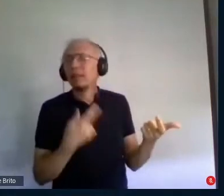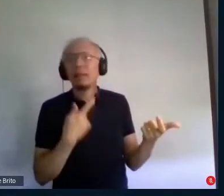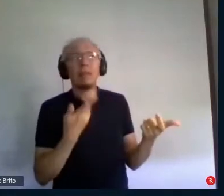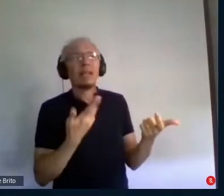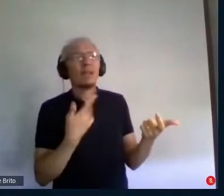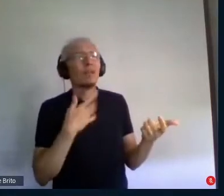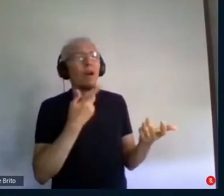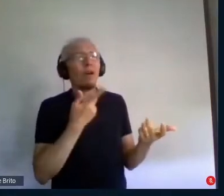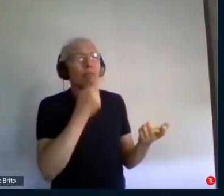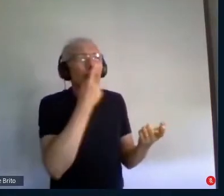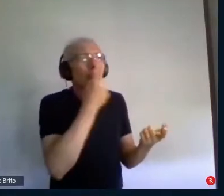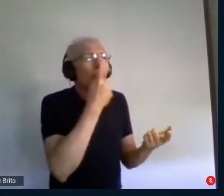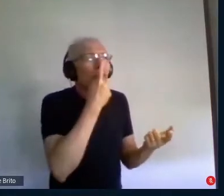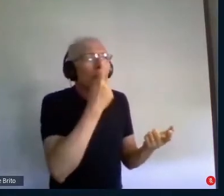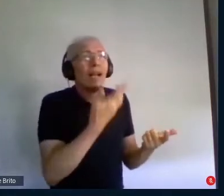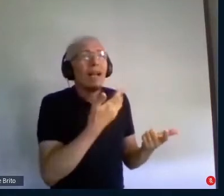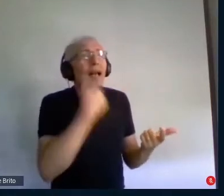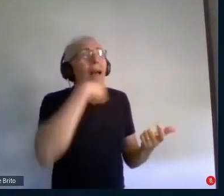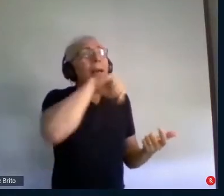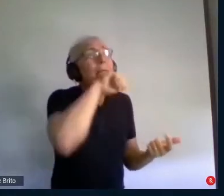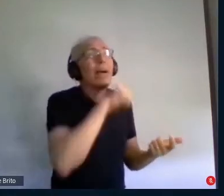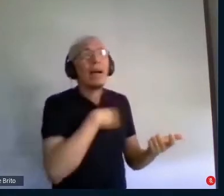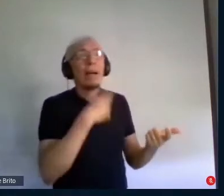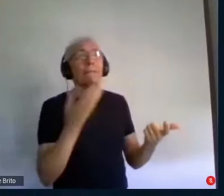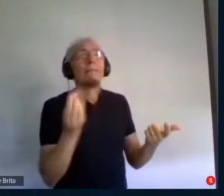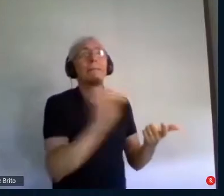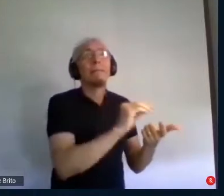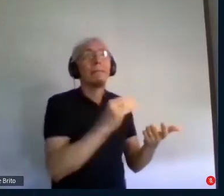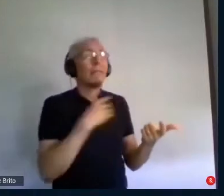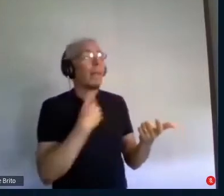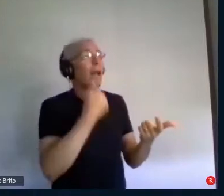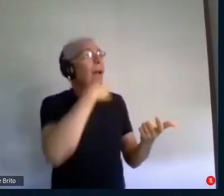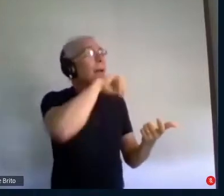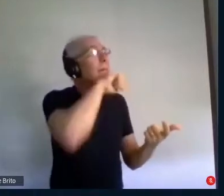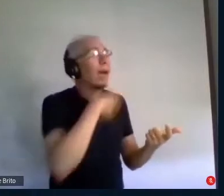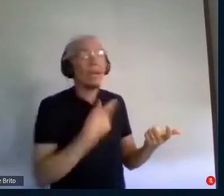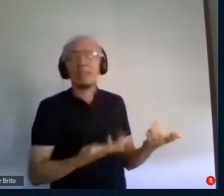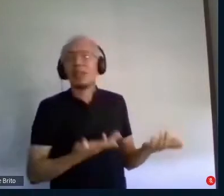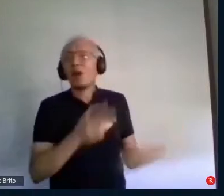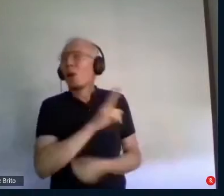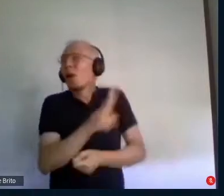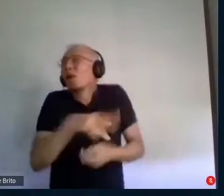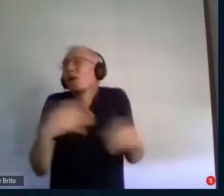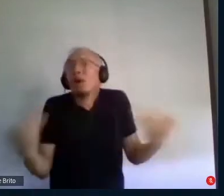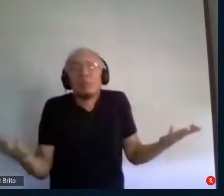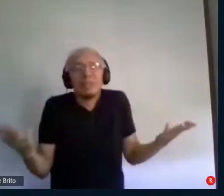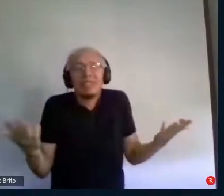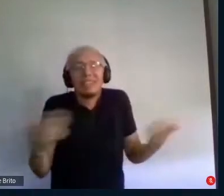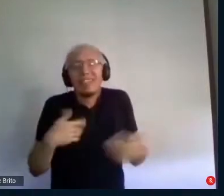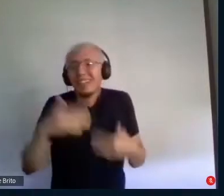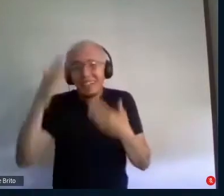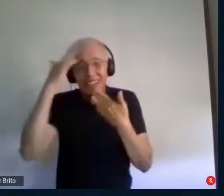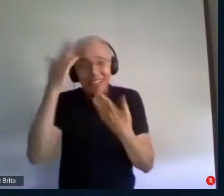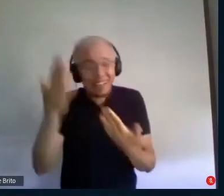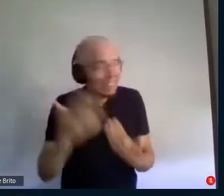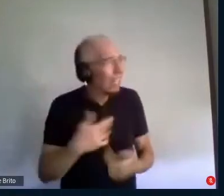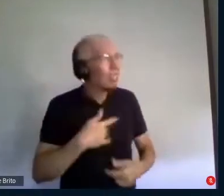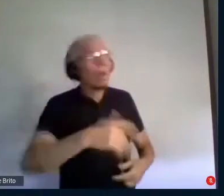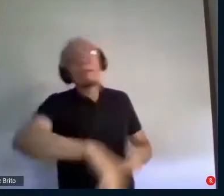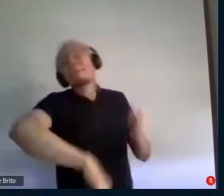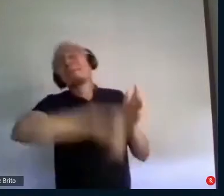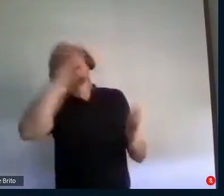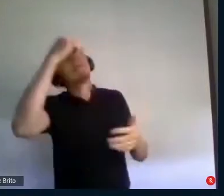tão grande de mãe, que você colocou a minha mãe, né? Eu agradeço primeiramente a minha